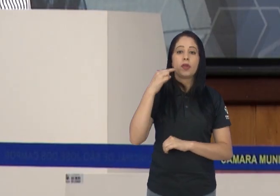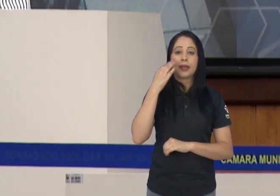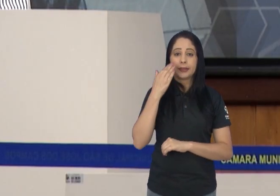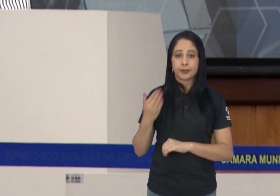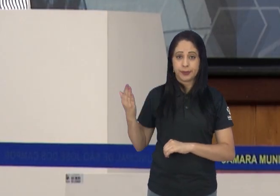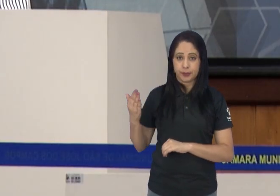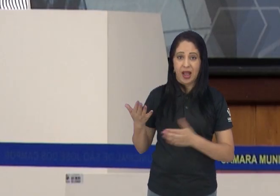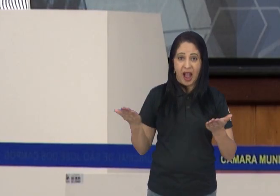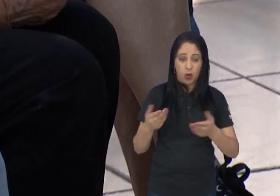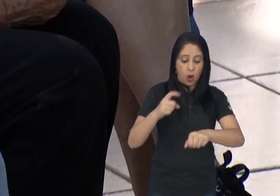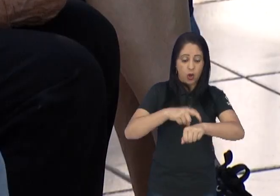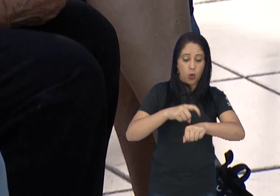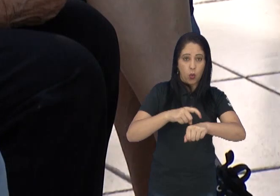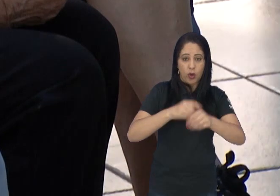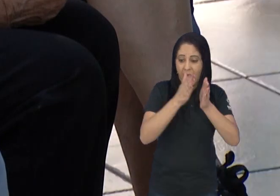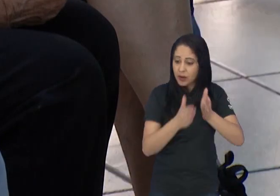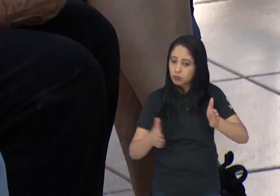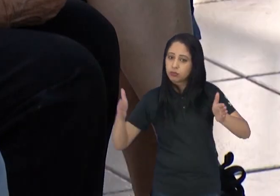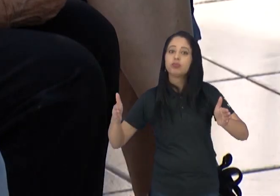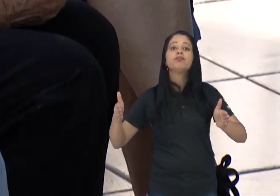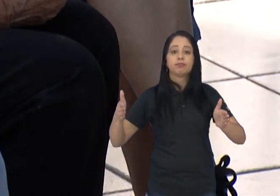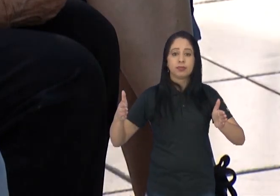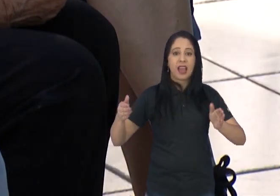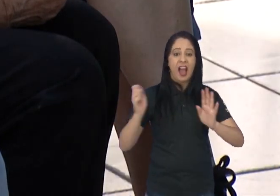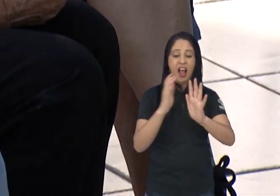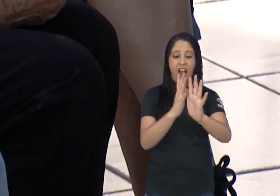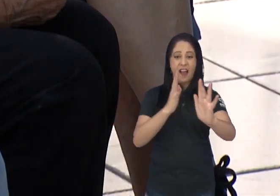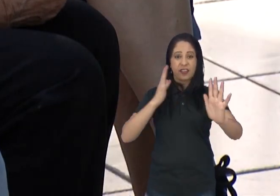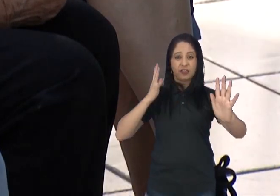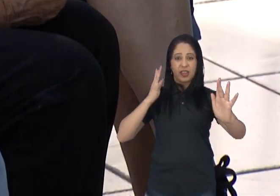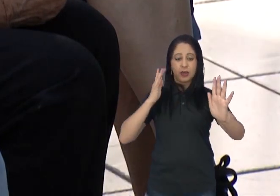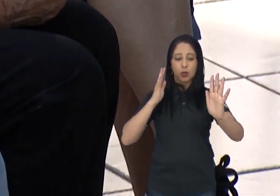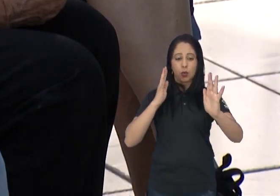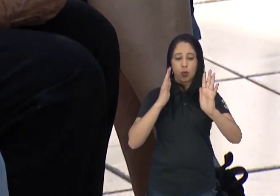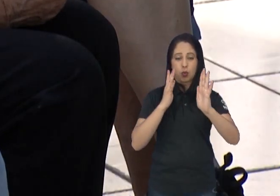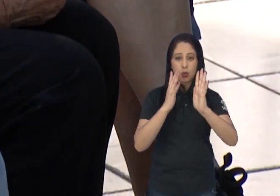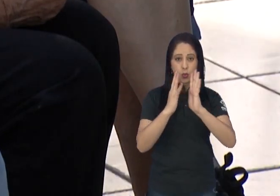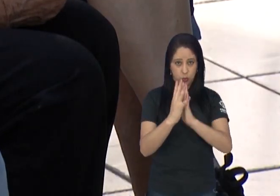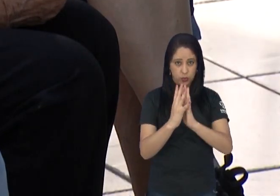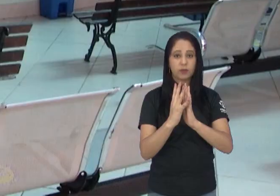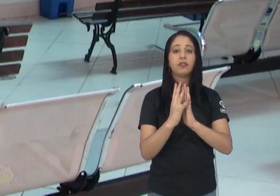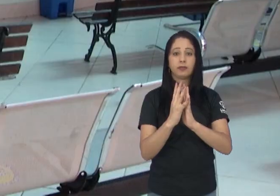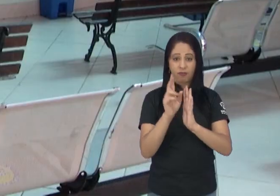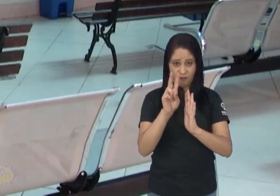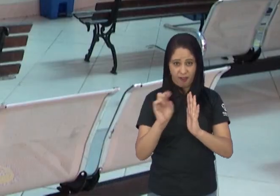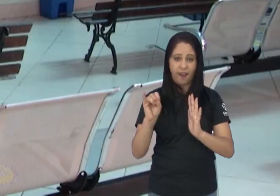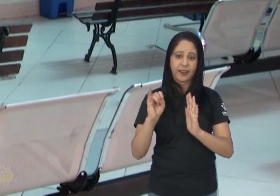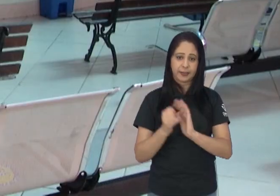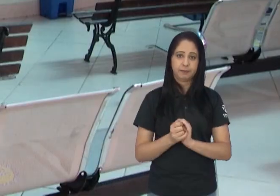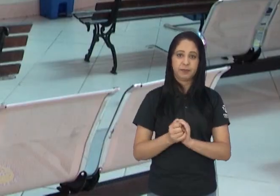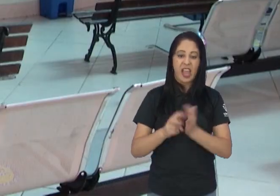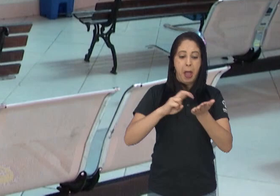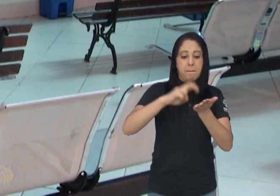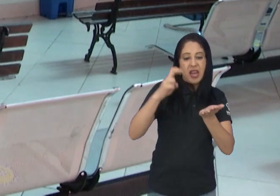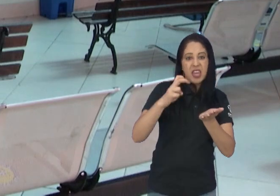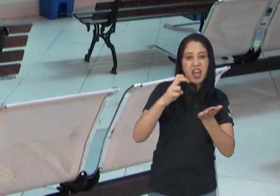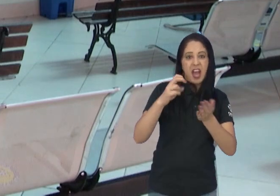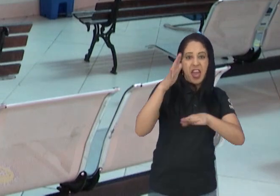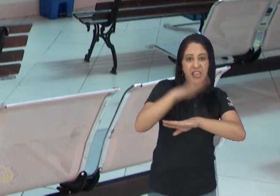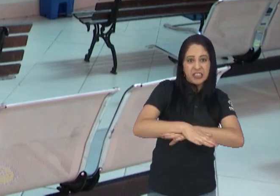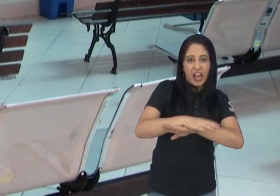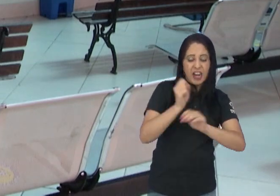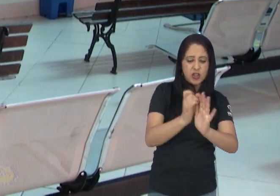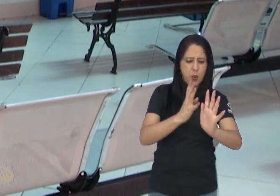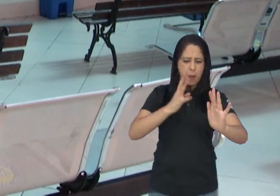o horário ampliado, além de diminuir as filas durante os períodos de maior fluxo, como a manhã e tarde, o